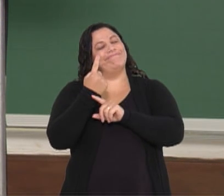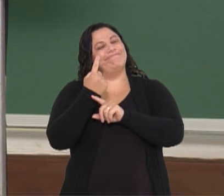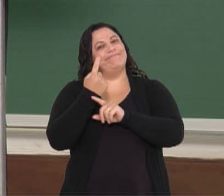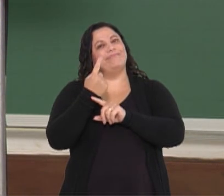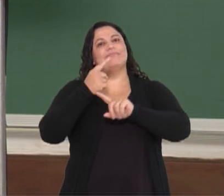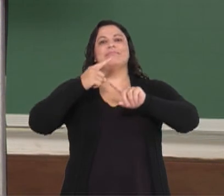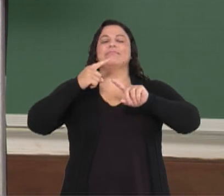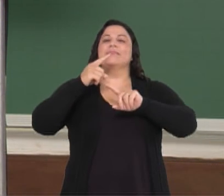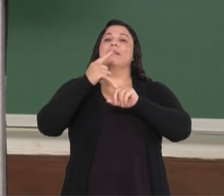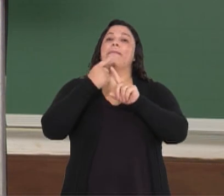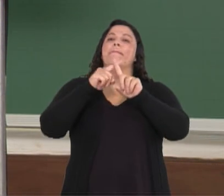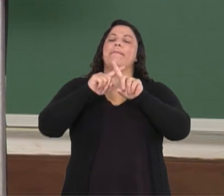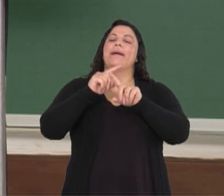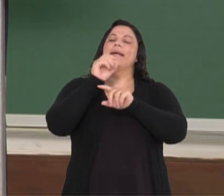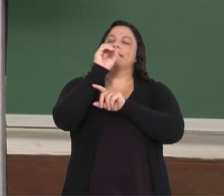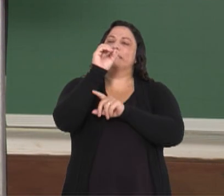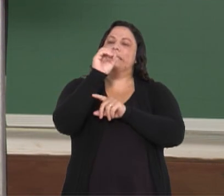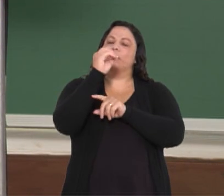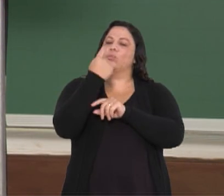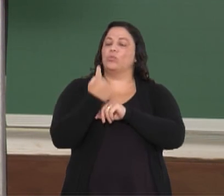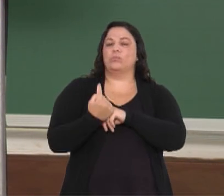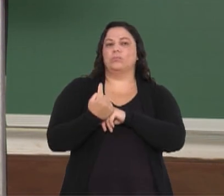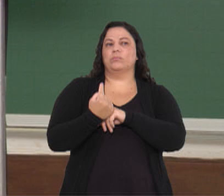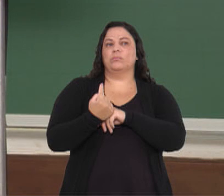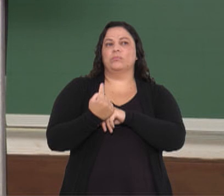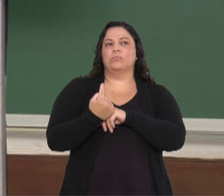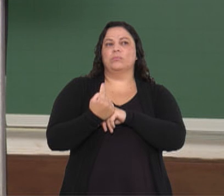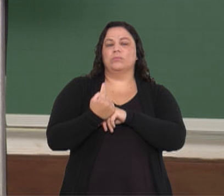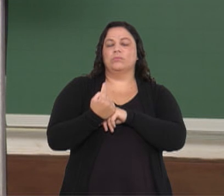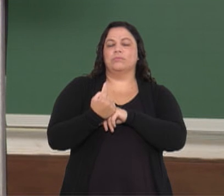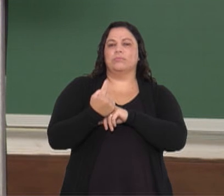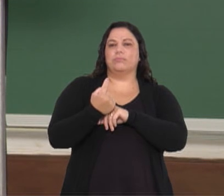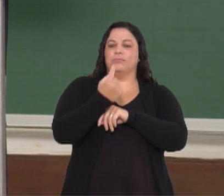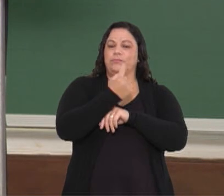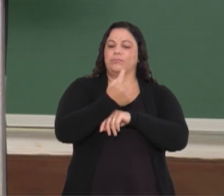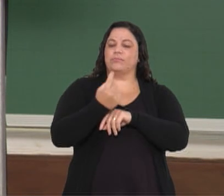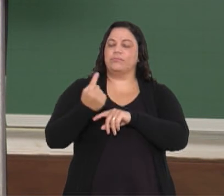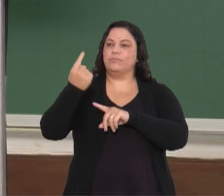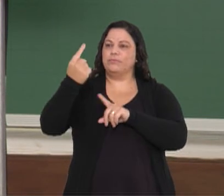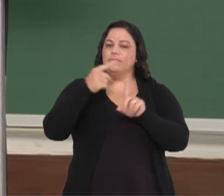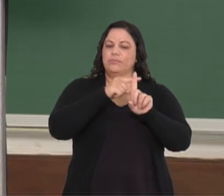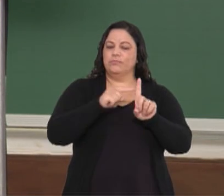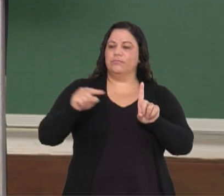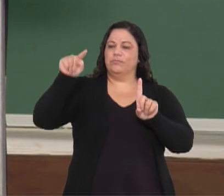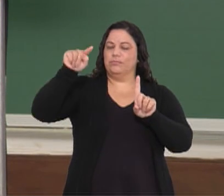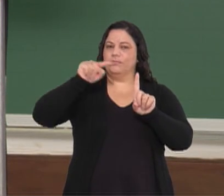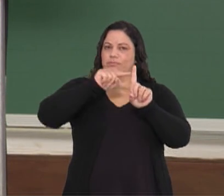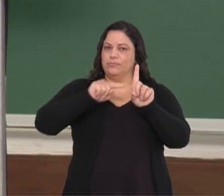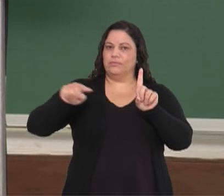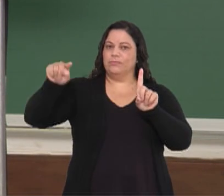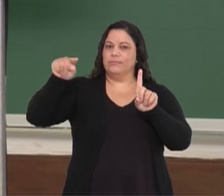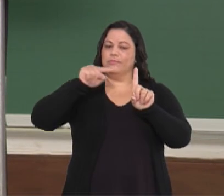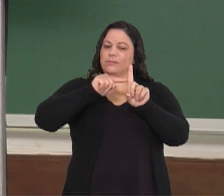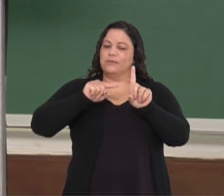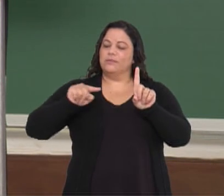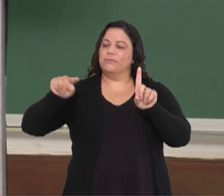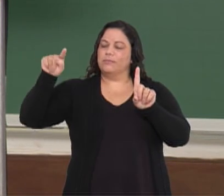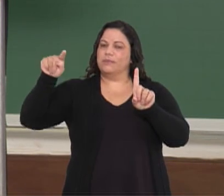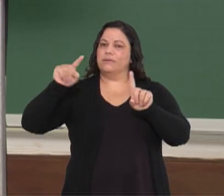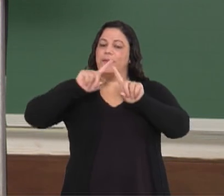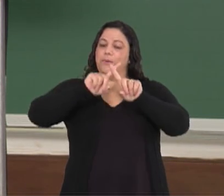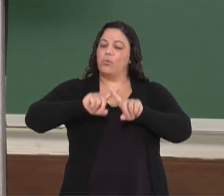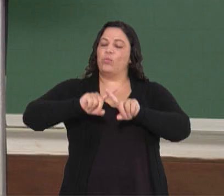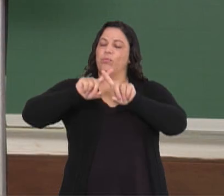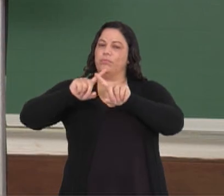0, 1. 1 multiplicado por 1, 1 mais 0, 1. 1 multiplicado por 1, 1